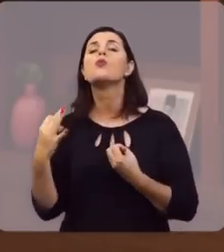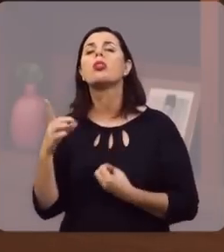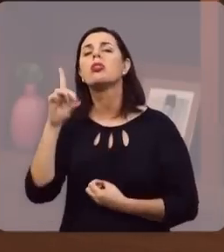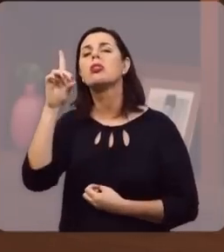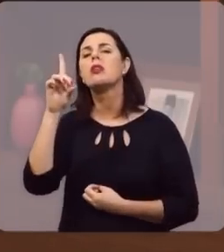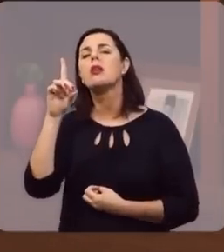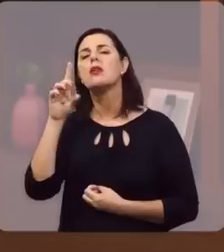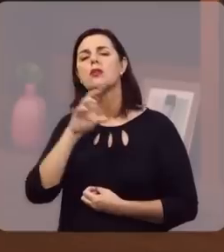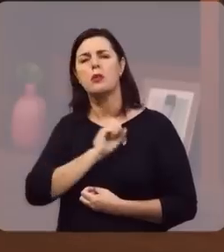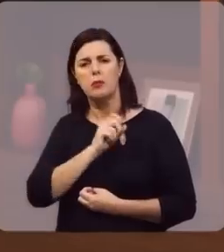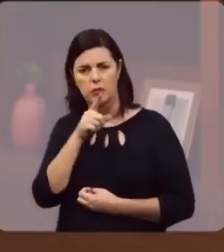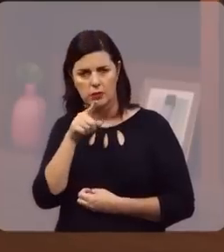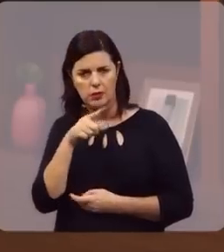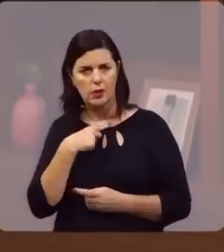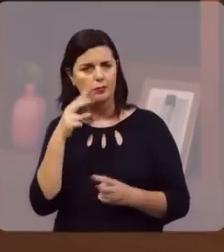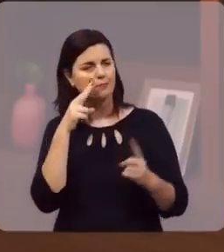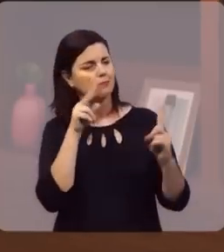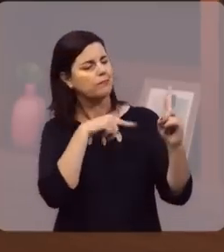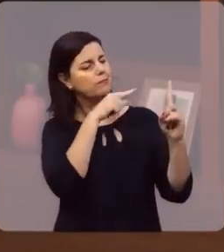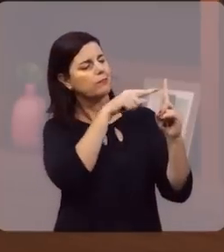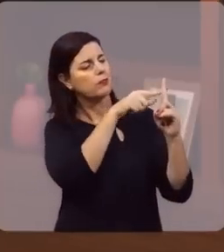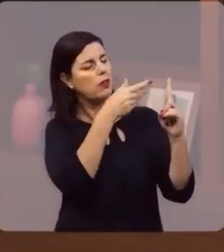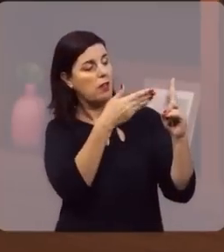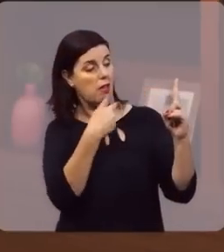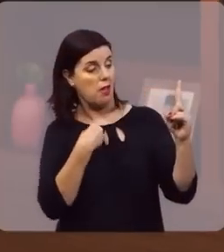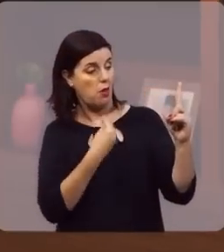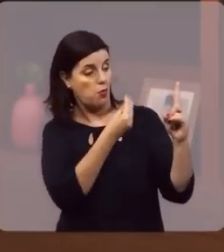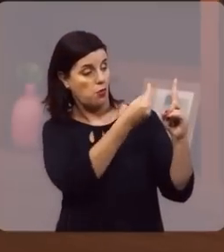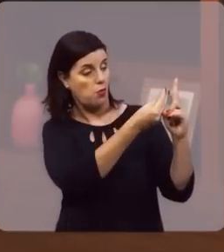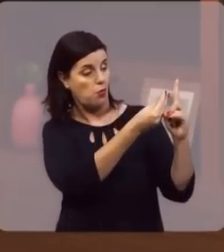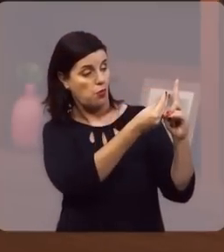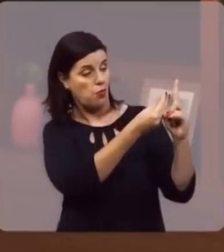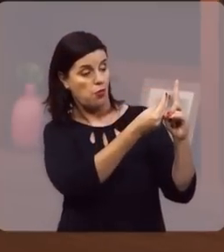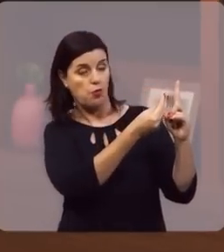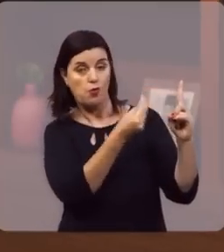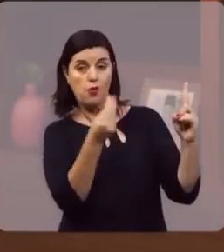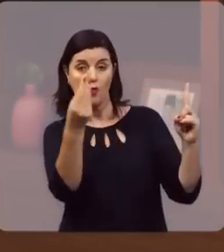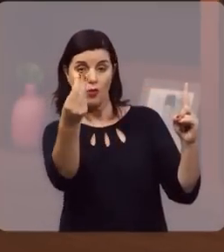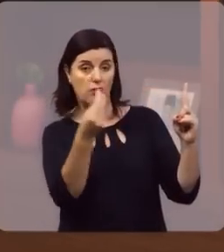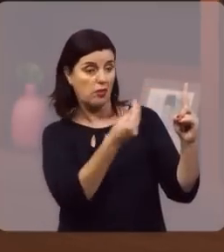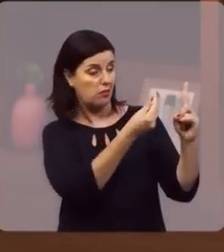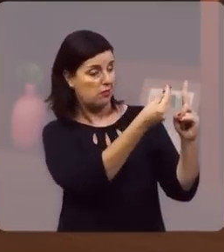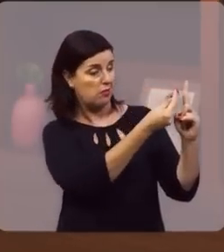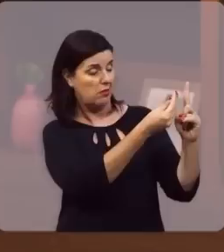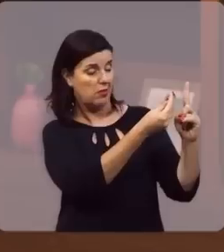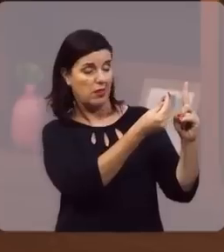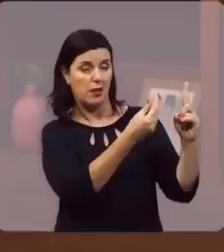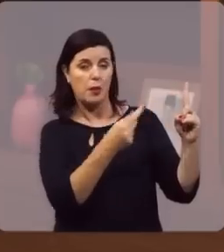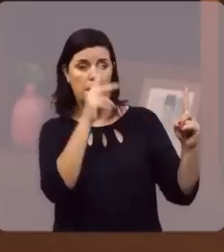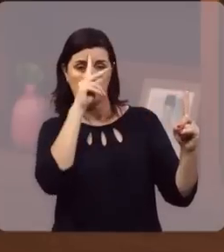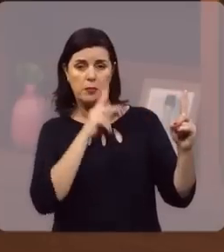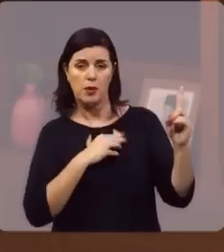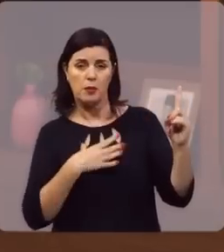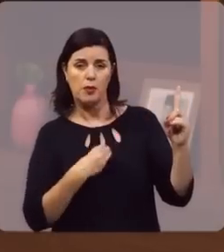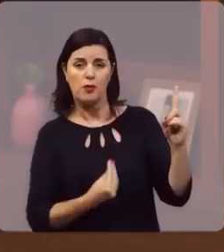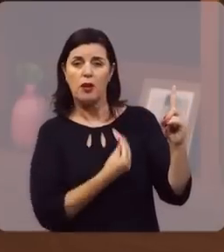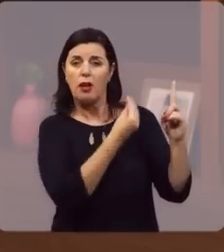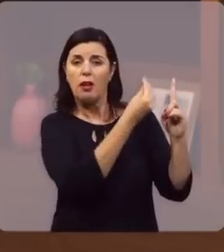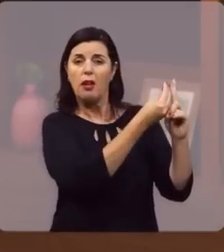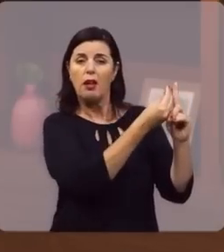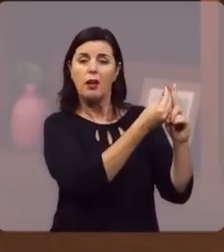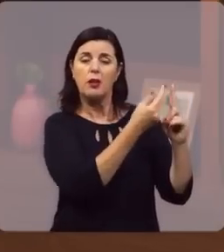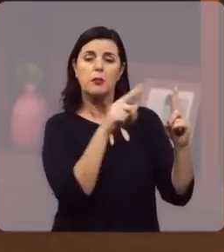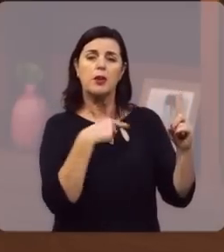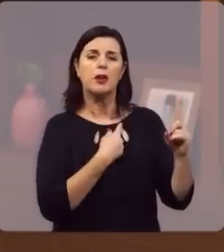você olha para Cruz lá devia estar eu e você e Deus entregou seu próprio filho